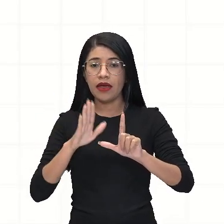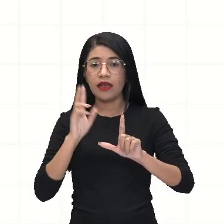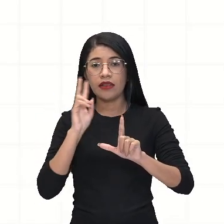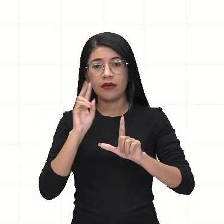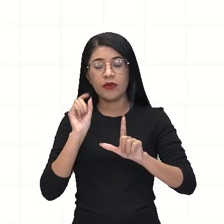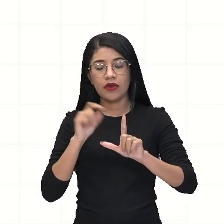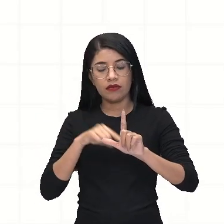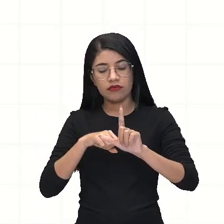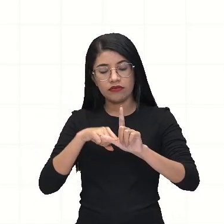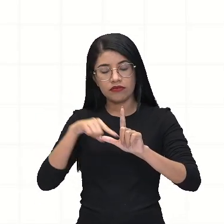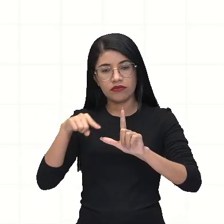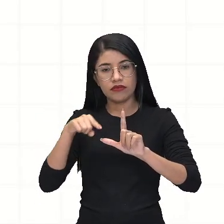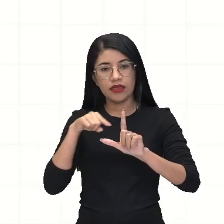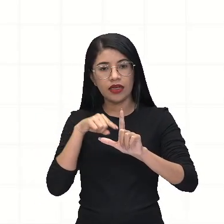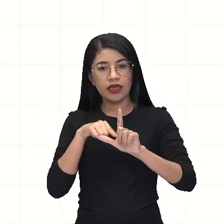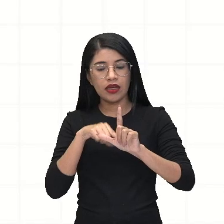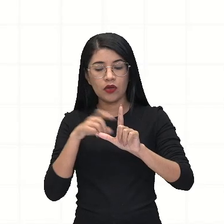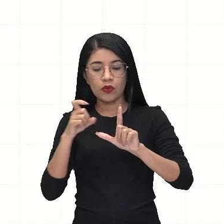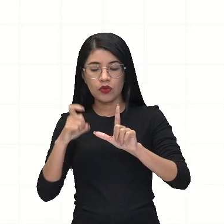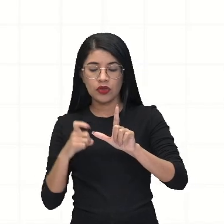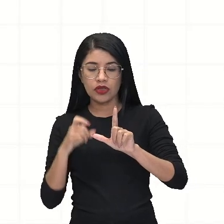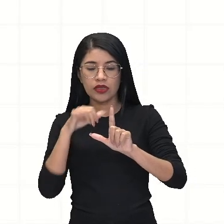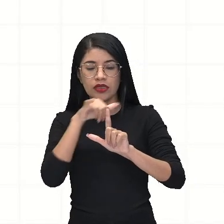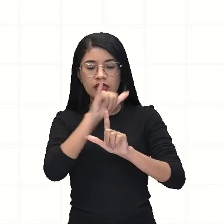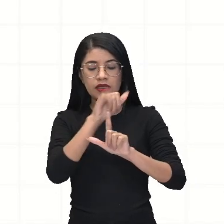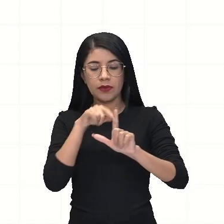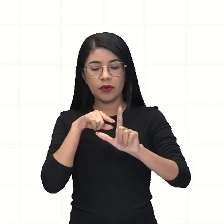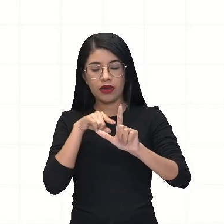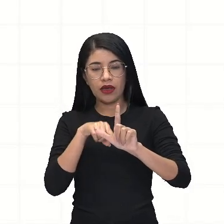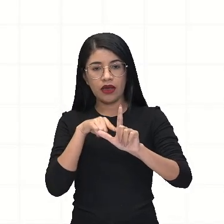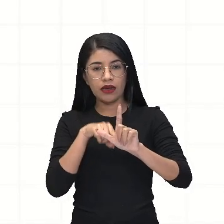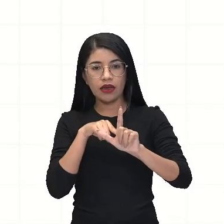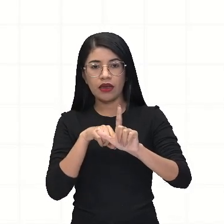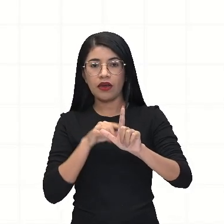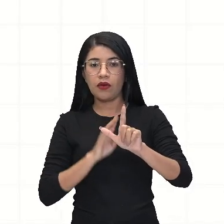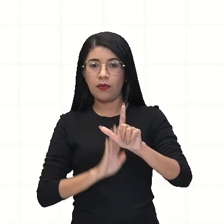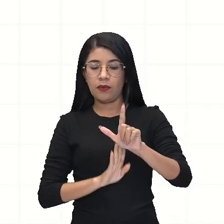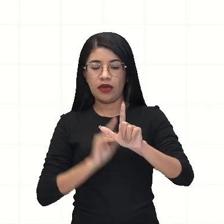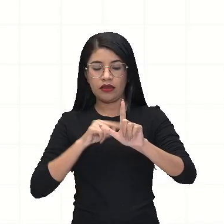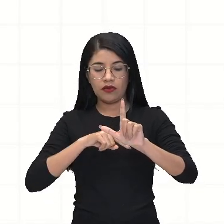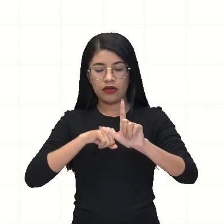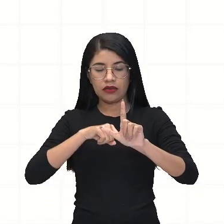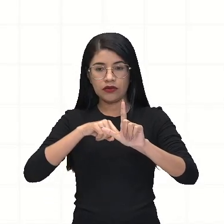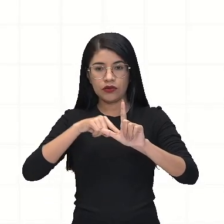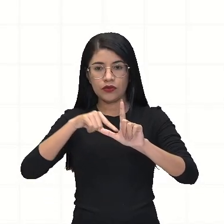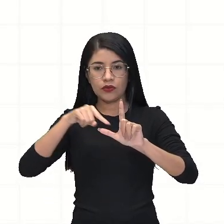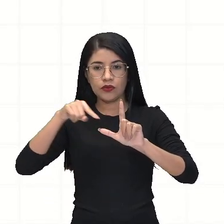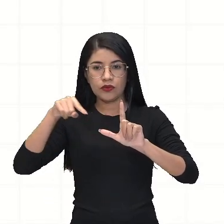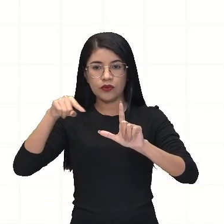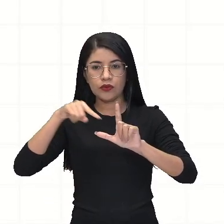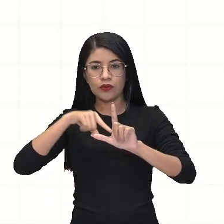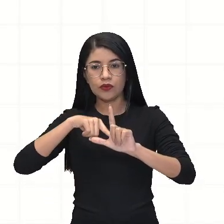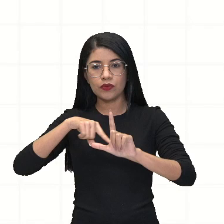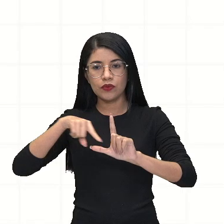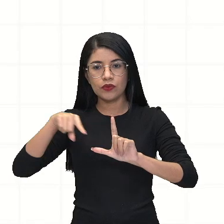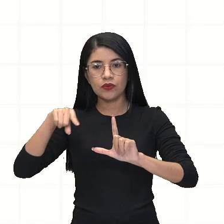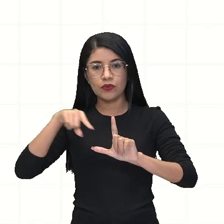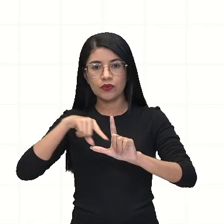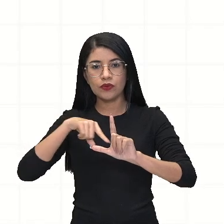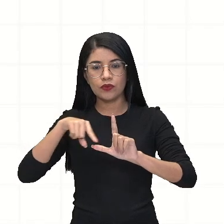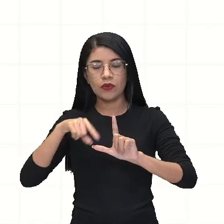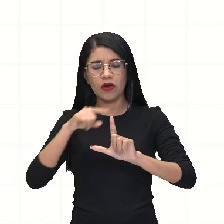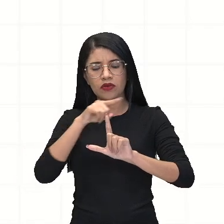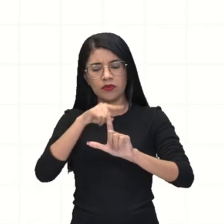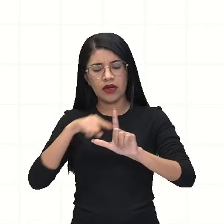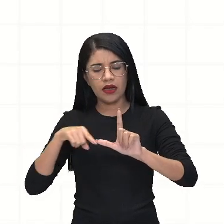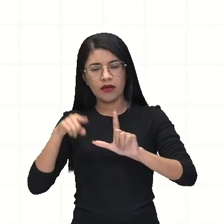esse ponto de encontro entre o eixo x e o eixo y. Então, a reta vai passar aqui. Pode ser assim, pode ser assim, pode